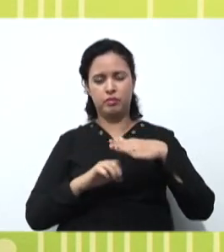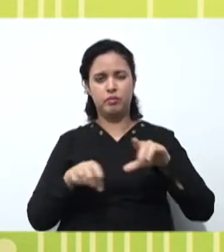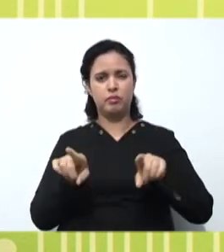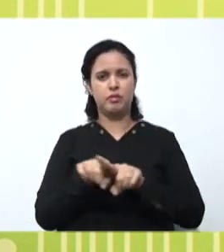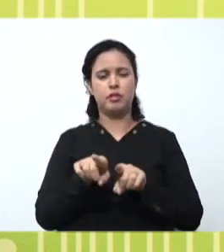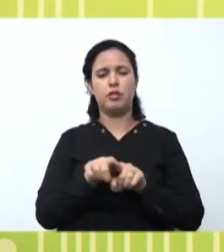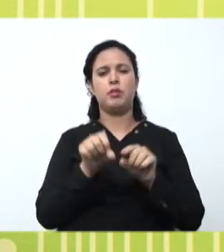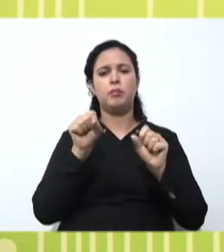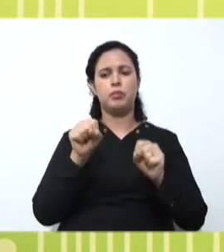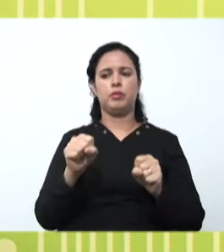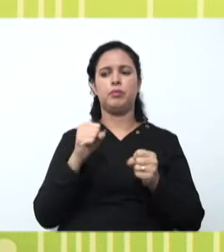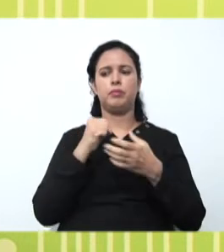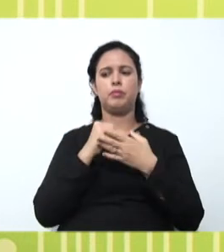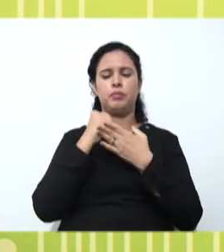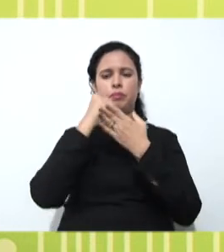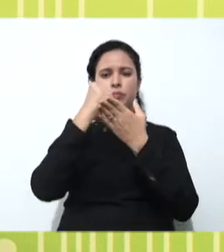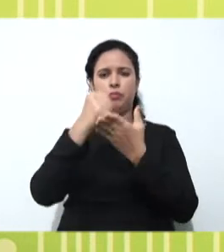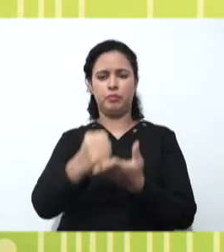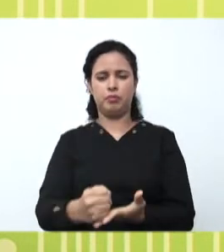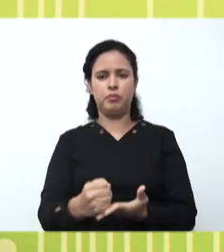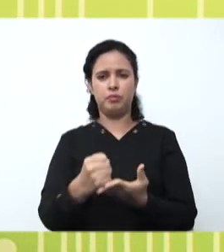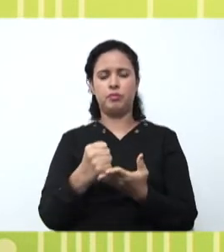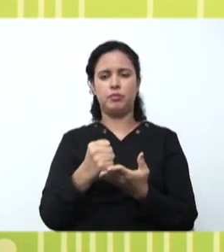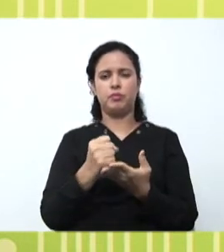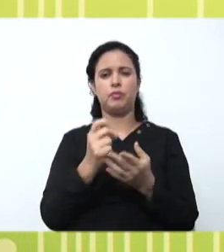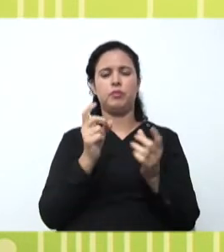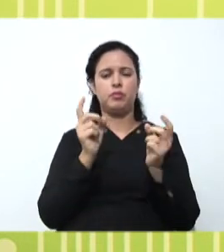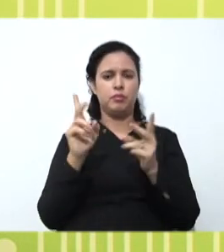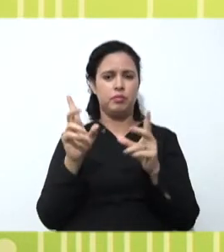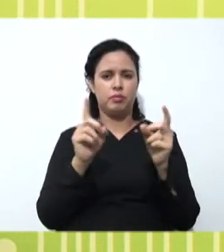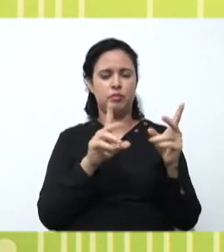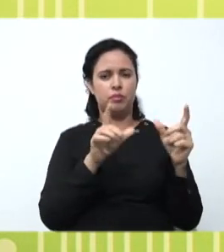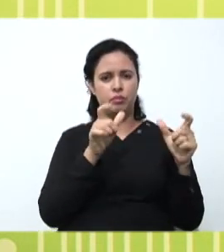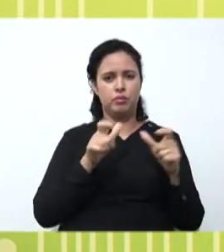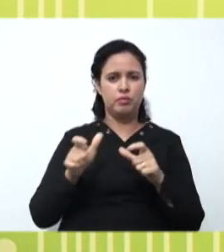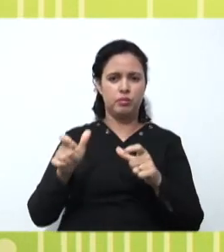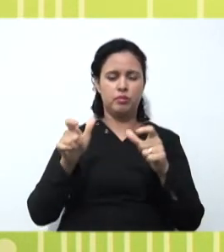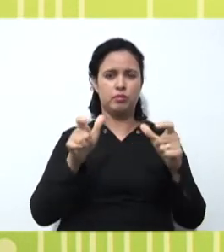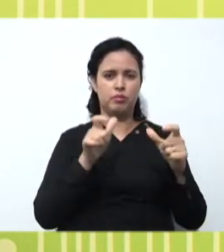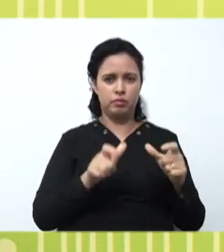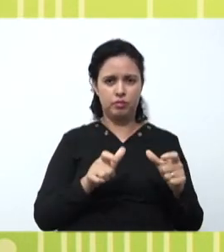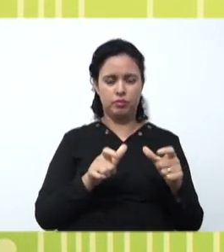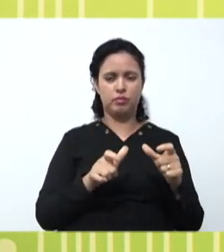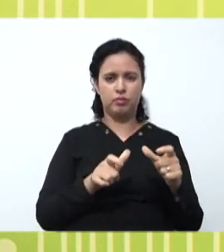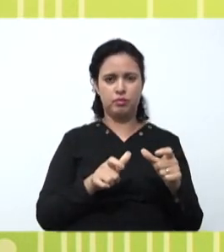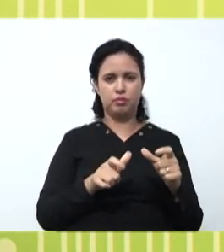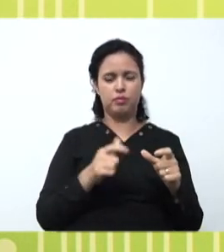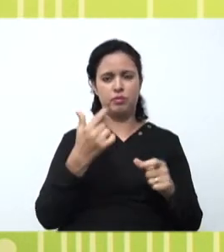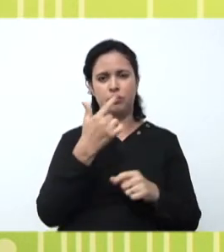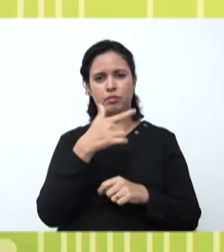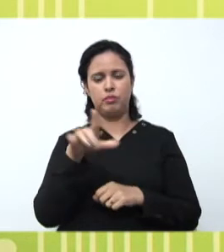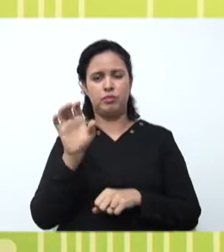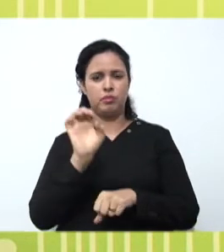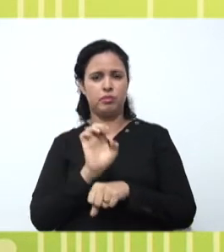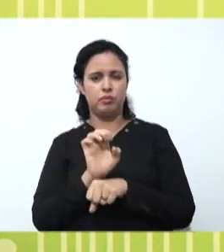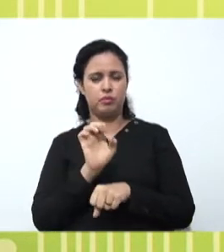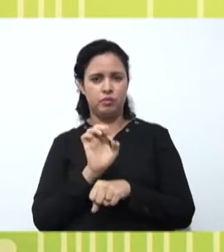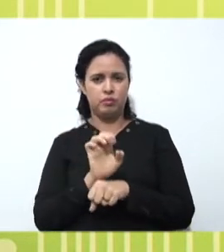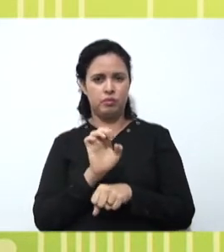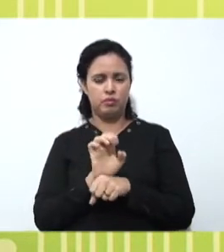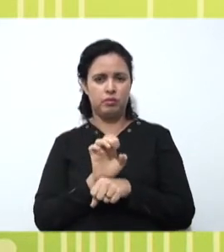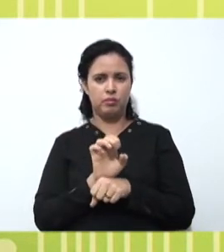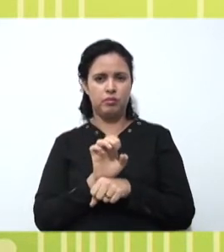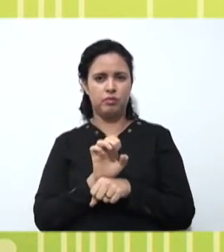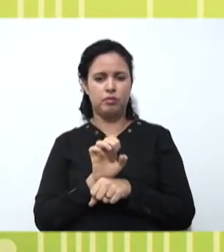pode oferecer essas roupas para vender em outros lugares, outras empresas, outros estados, se esse fosse